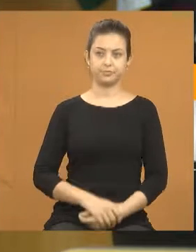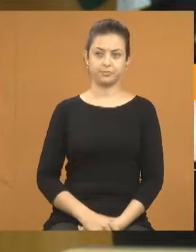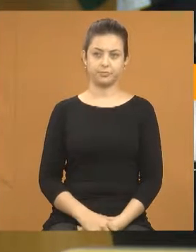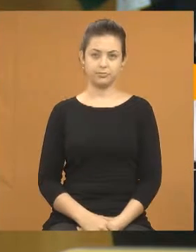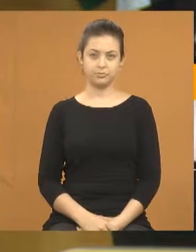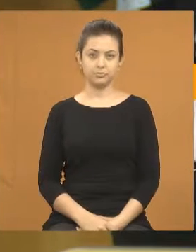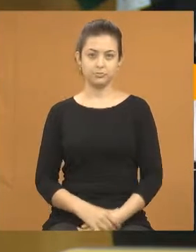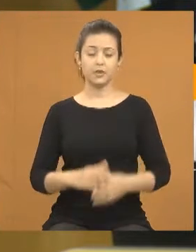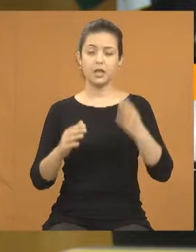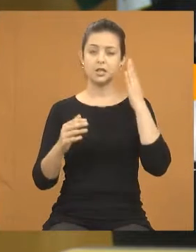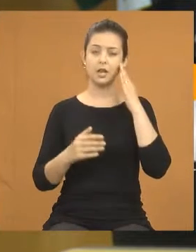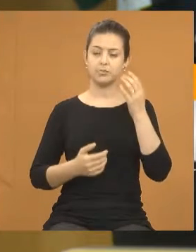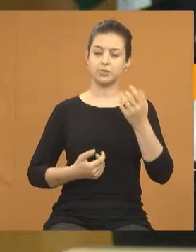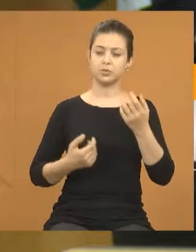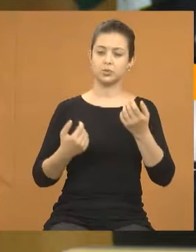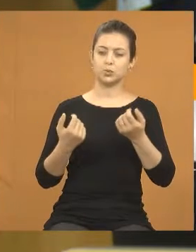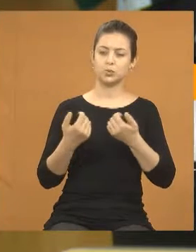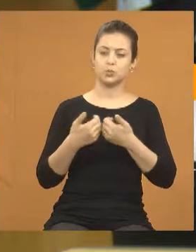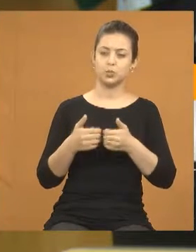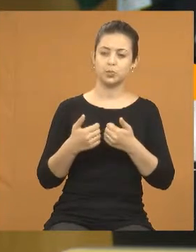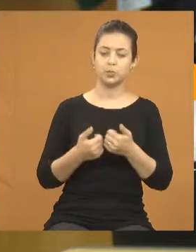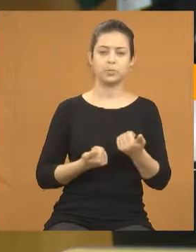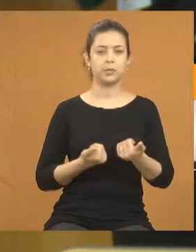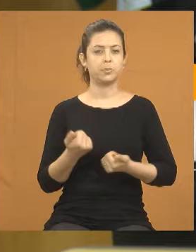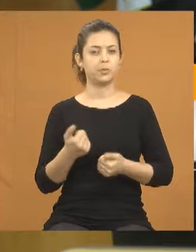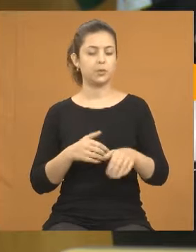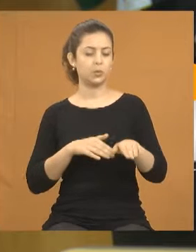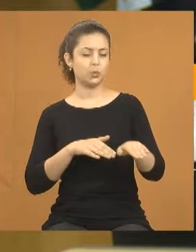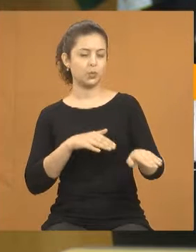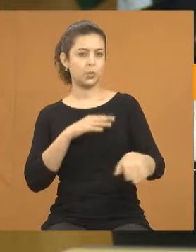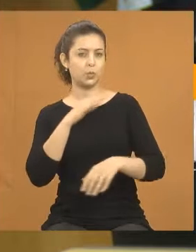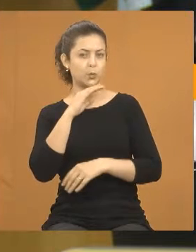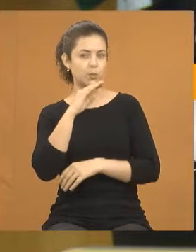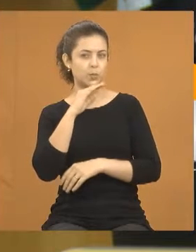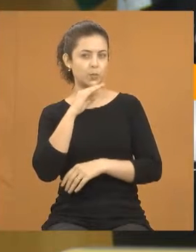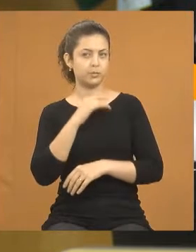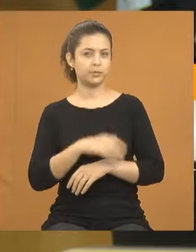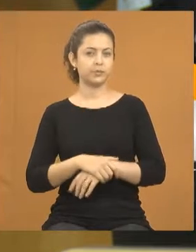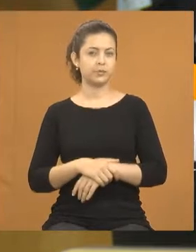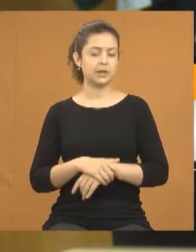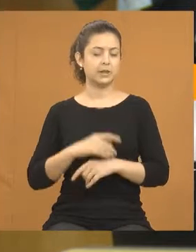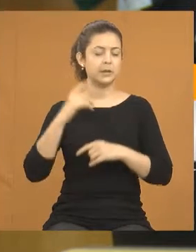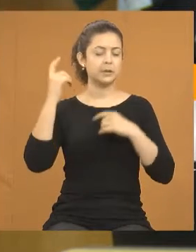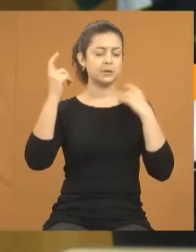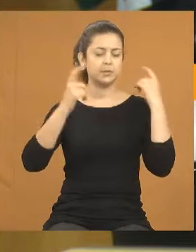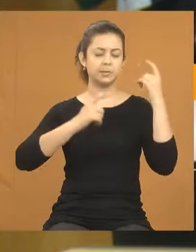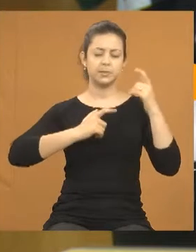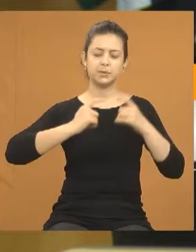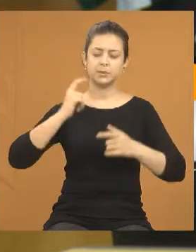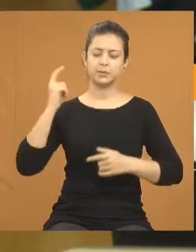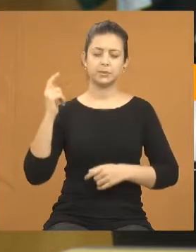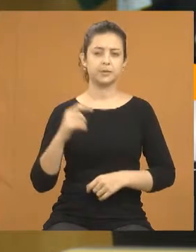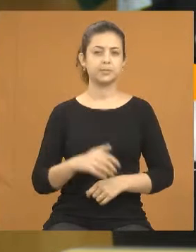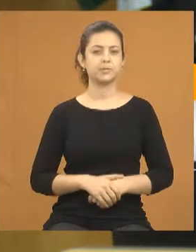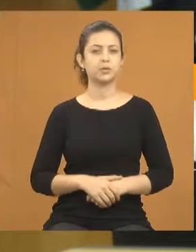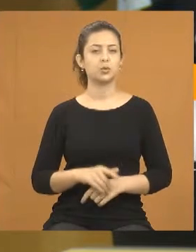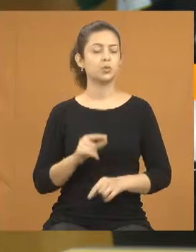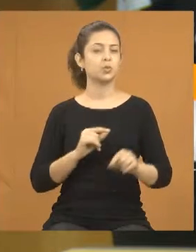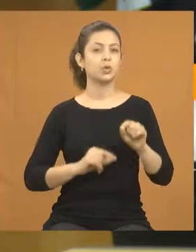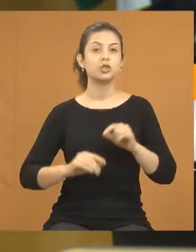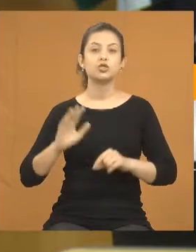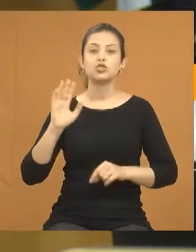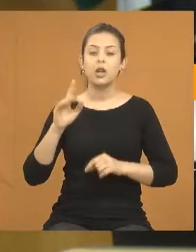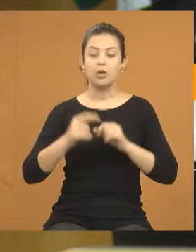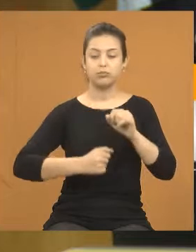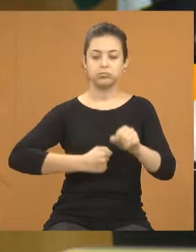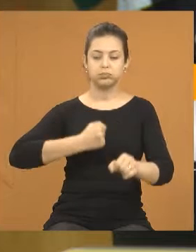e a gente sabe que o transporte na nossa cidade não anda bem. E o que mais me preocupa é que já vai fazer